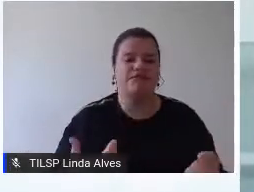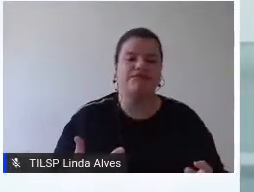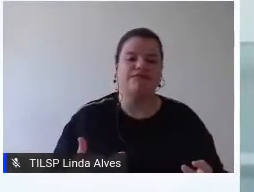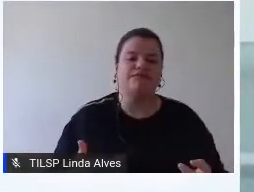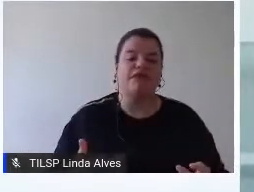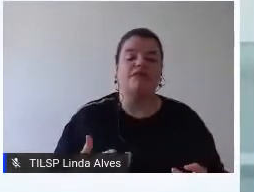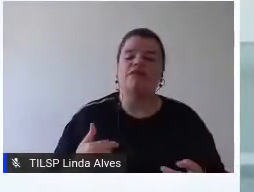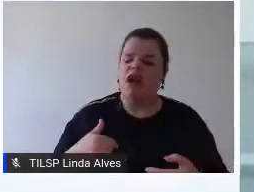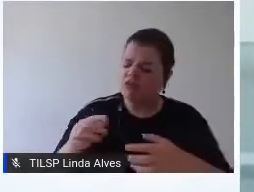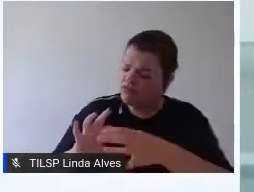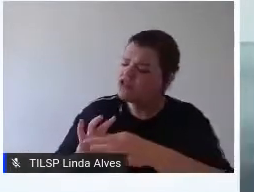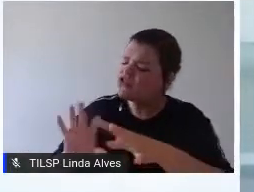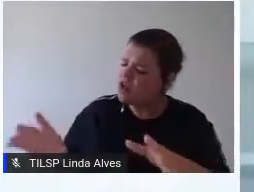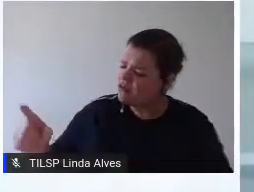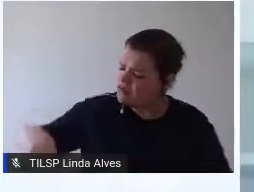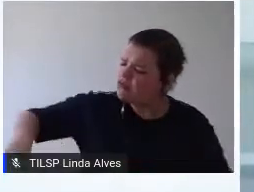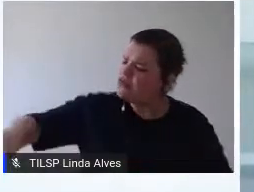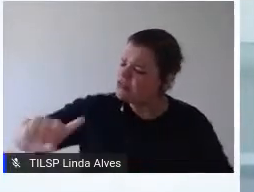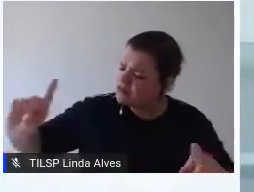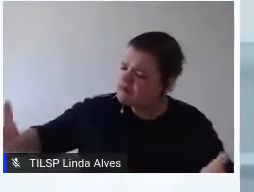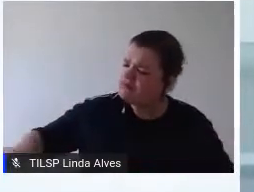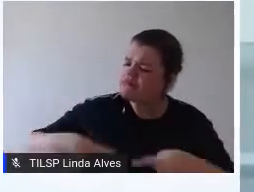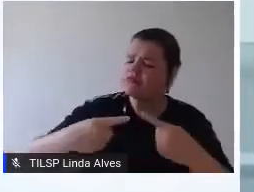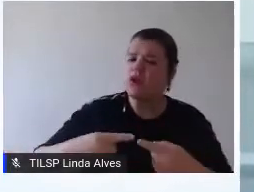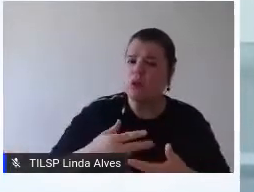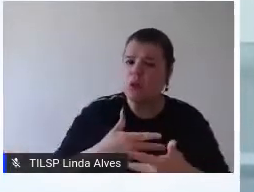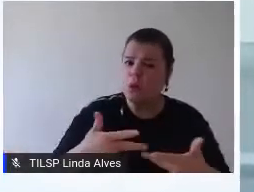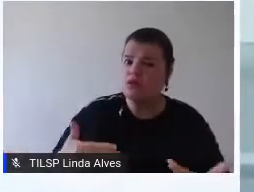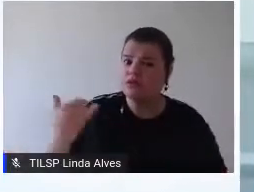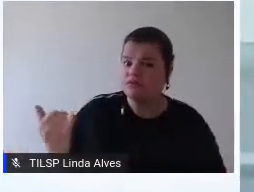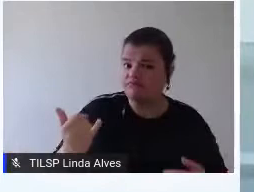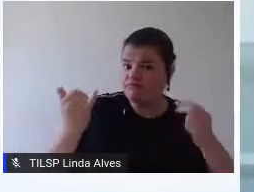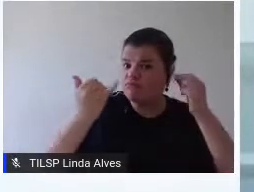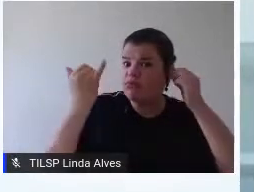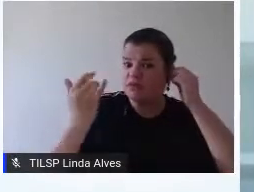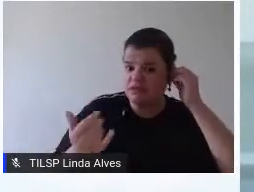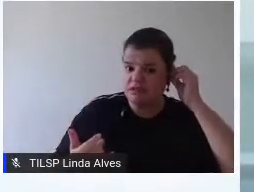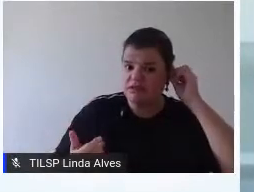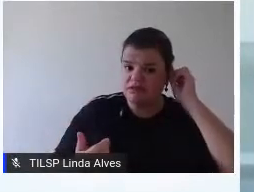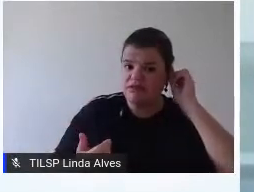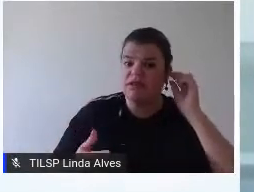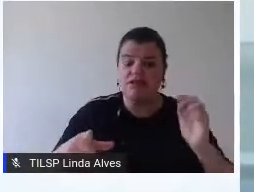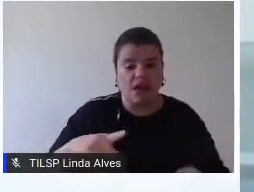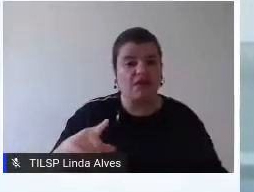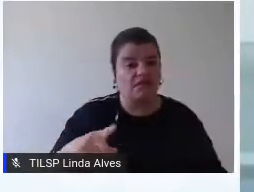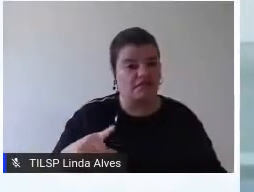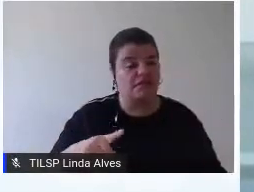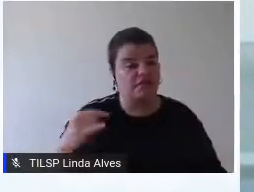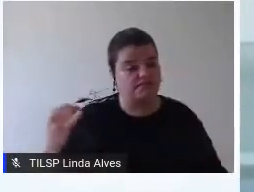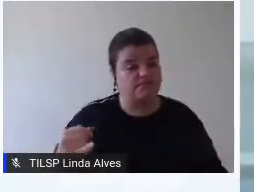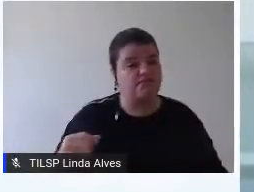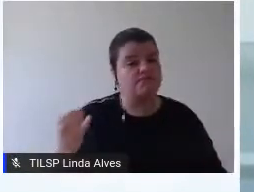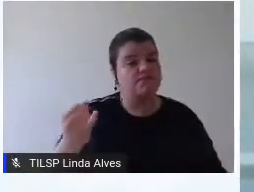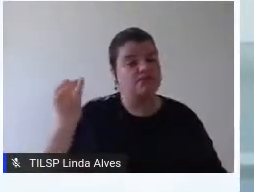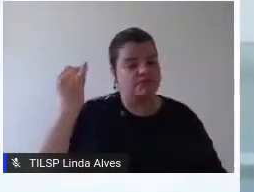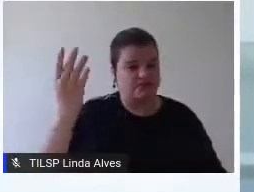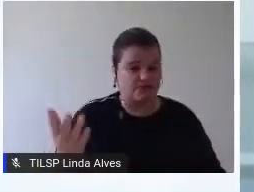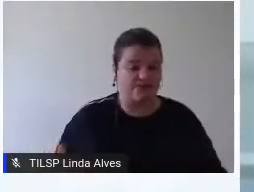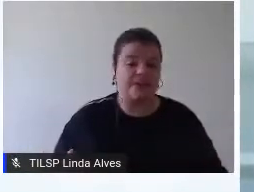permitir que a oposição relate proposições importantes. Enfim, vai ter uma participação relevante no Congresso. Se